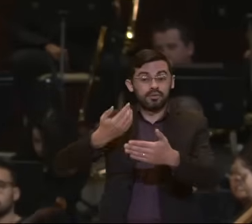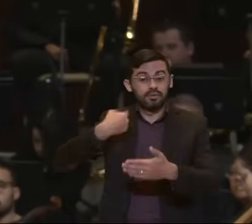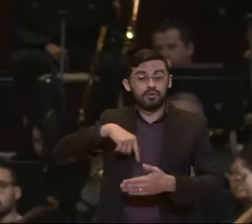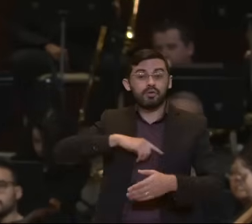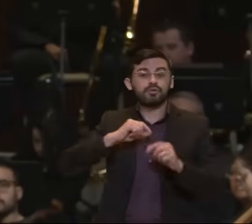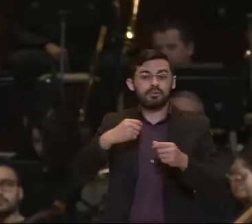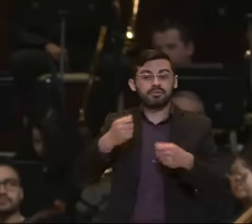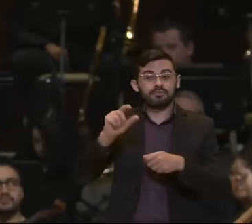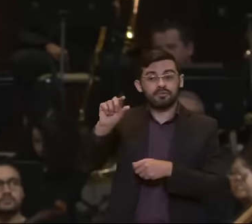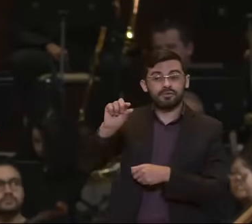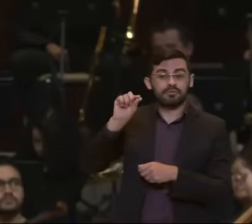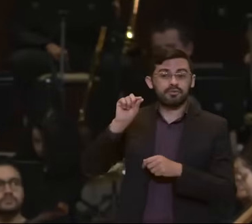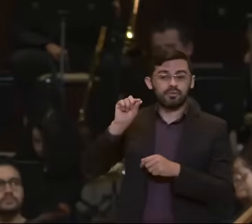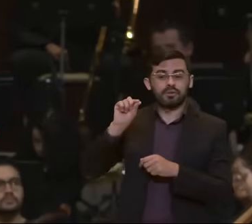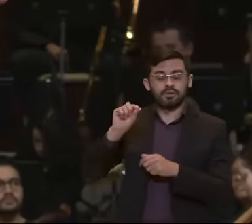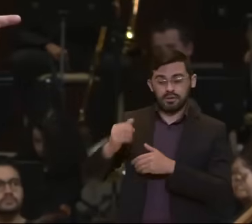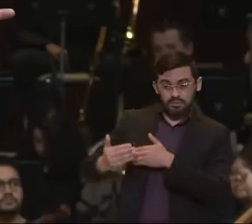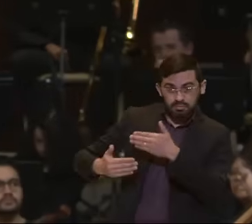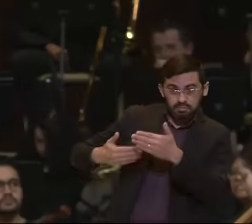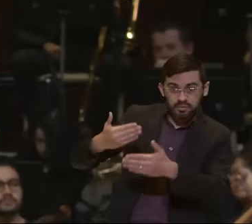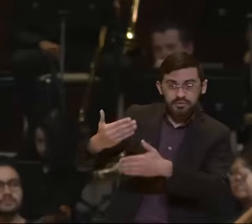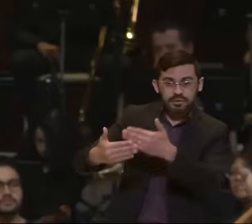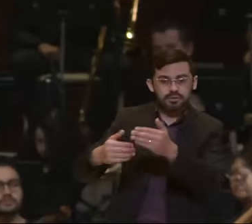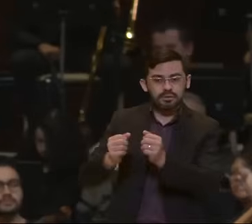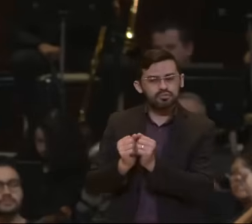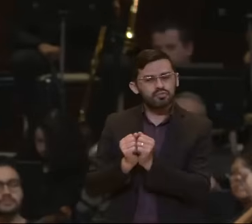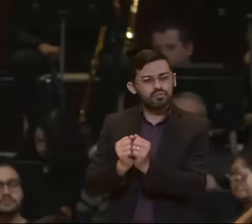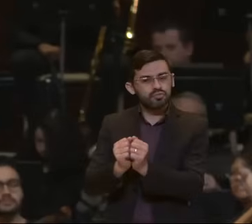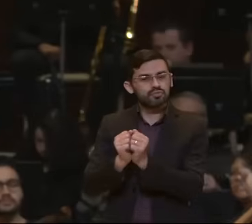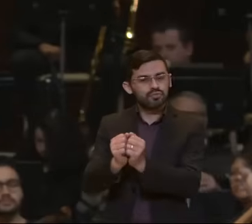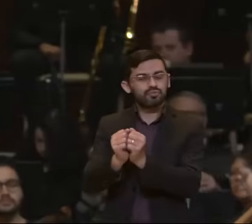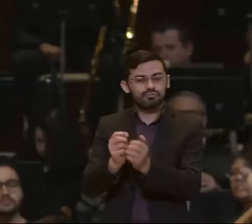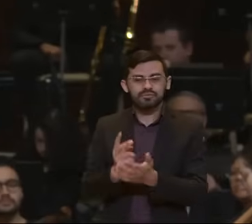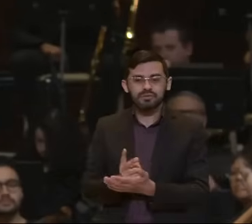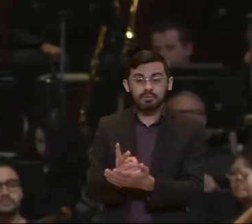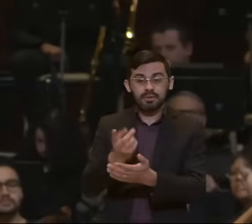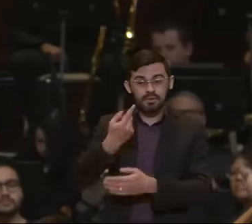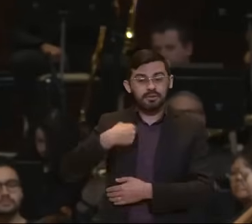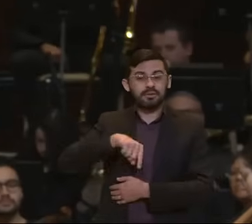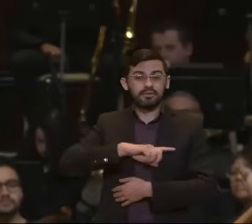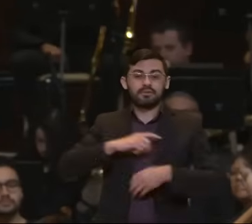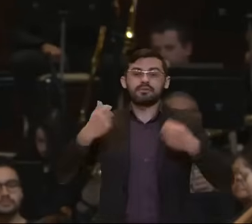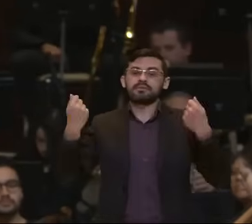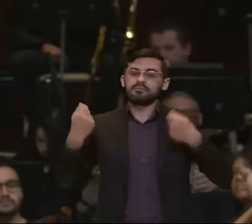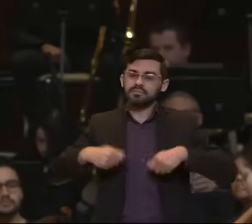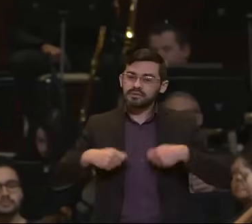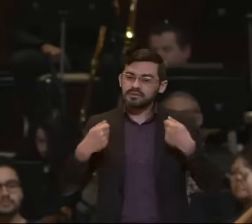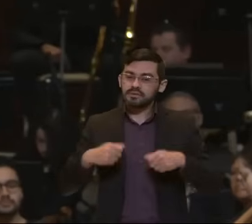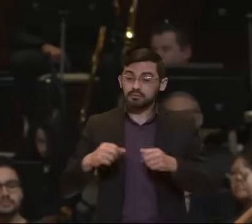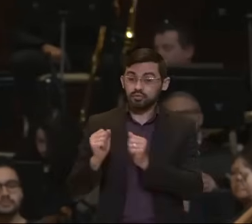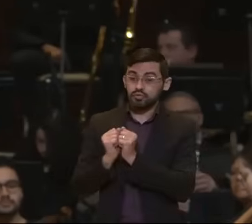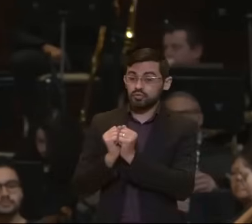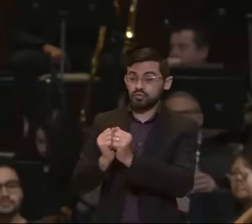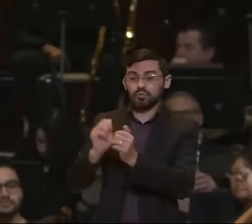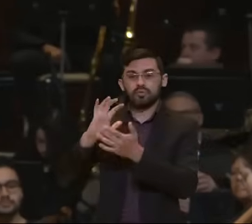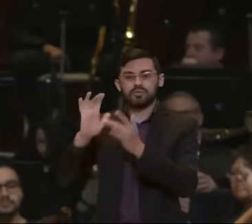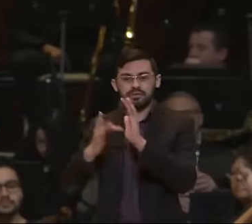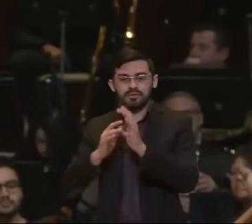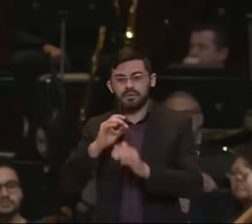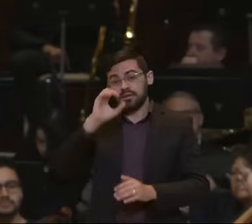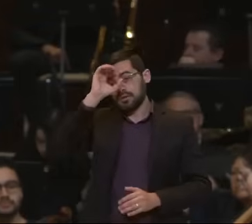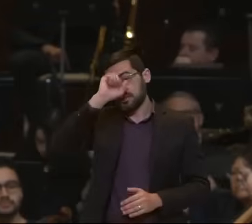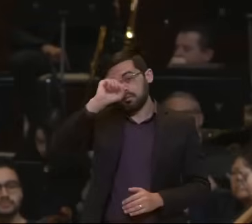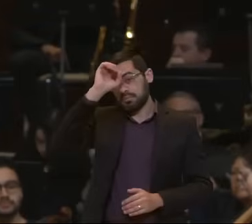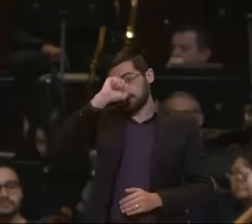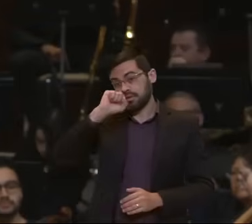é a decisão, o processo é a caminhada na vida. E a gente precisa caminhar com Jesus e aprender a